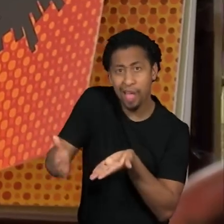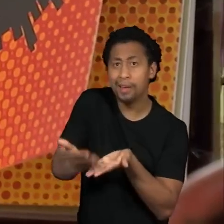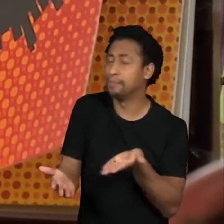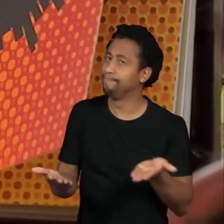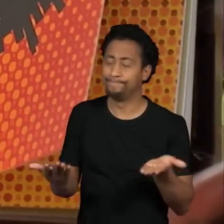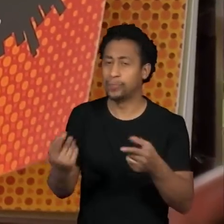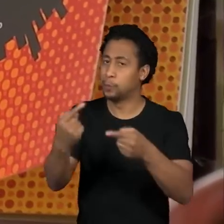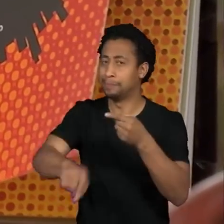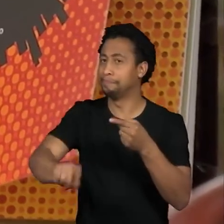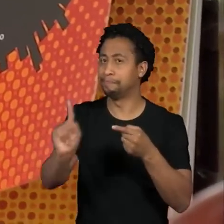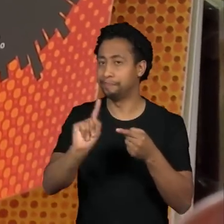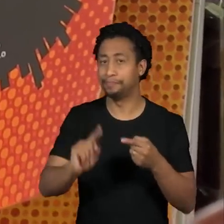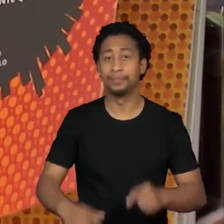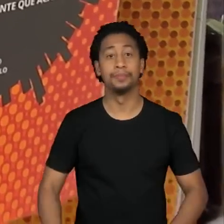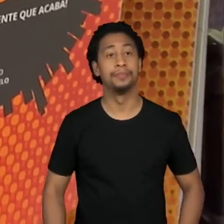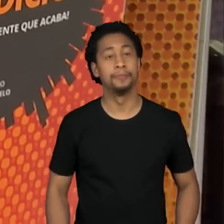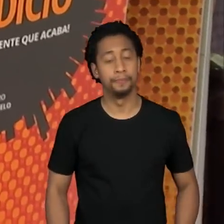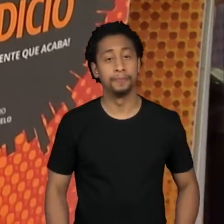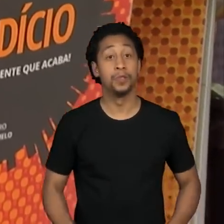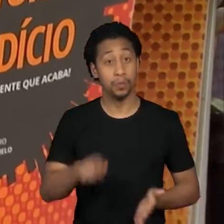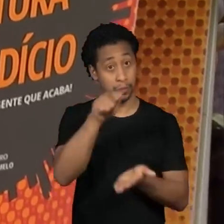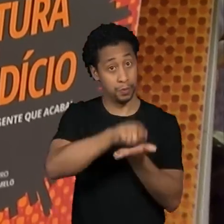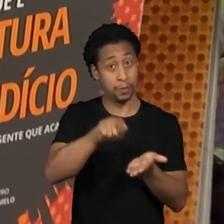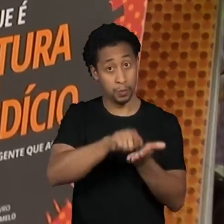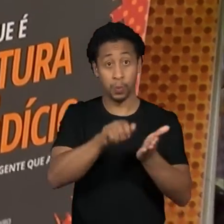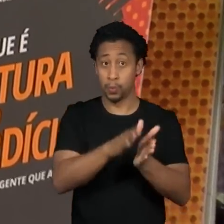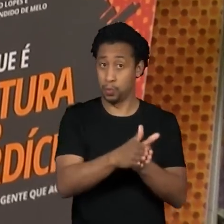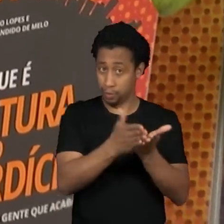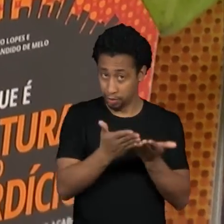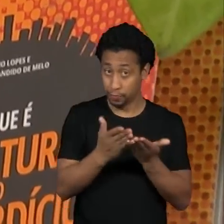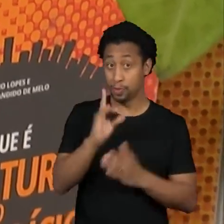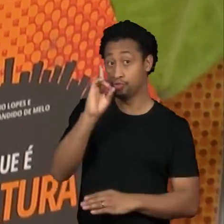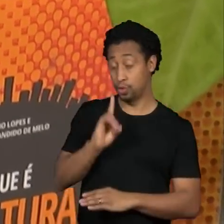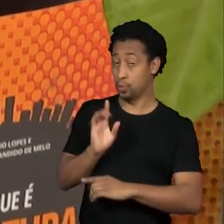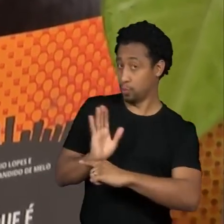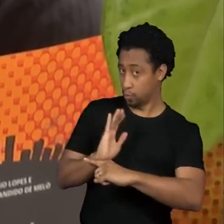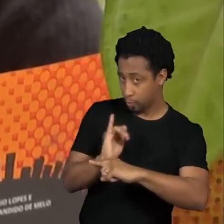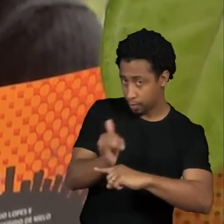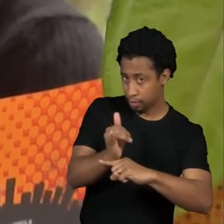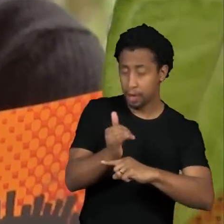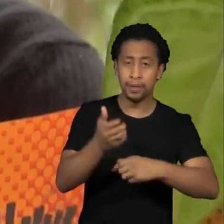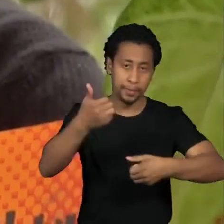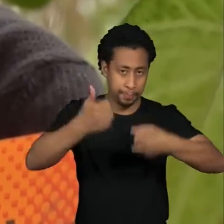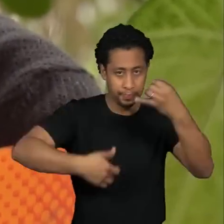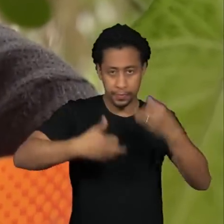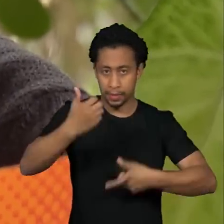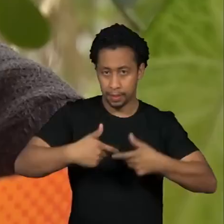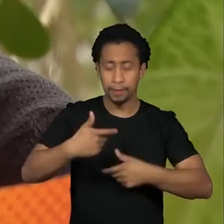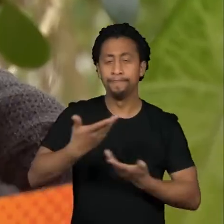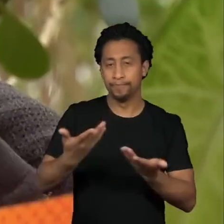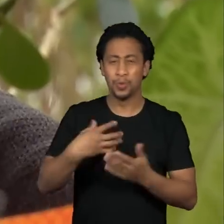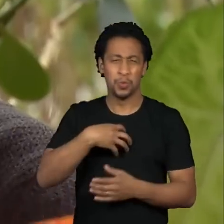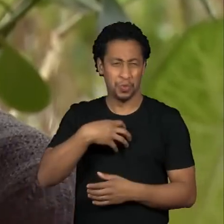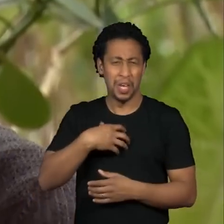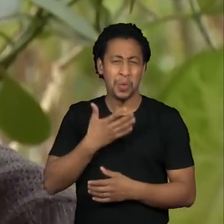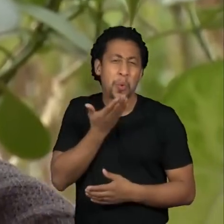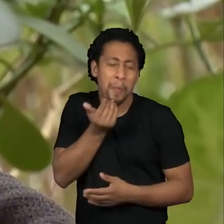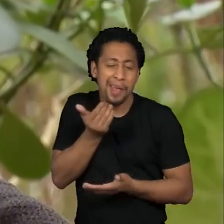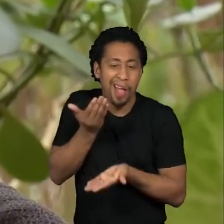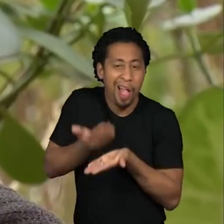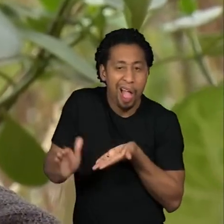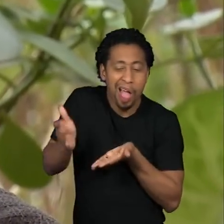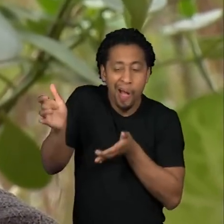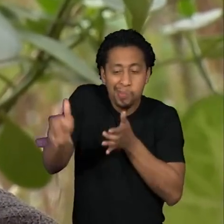O autor do livro e diretor-geral do documentário conta que o desperdício de alimentos acontece